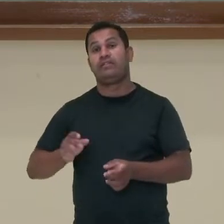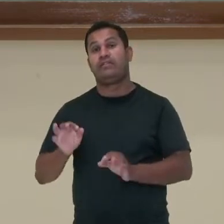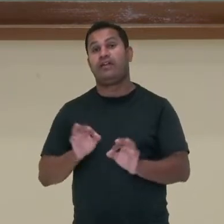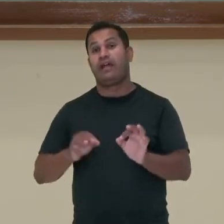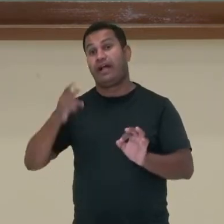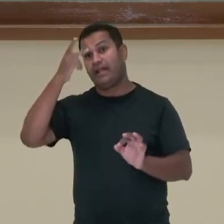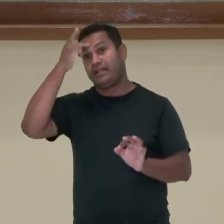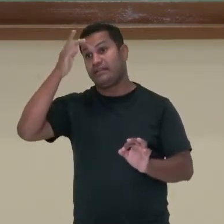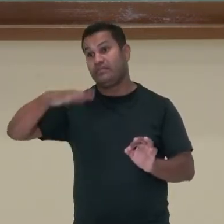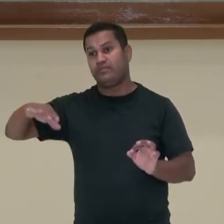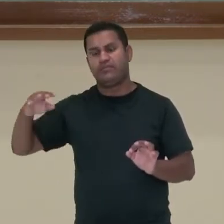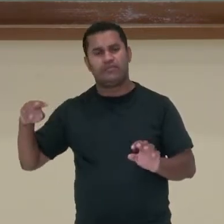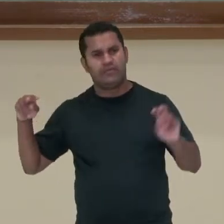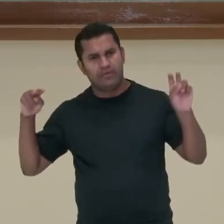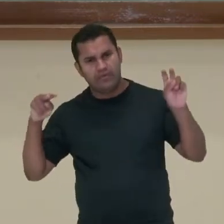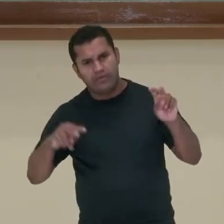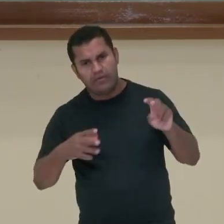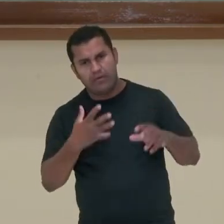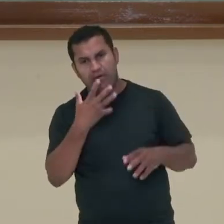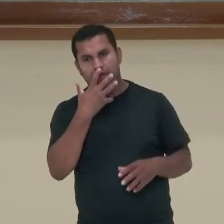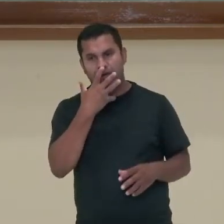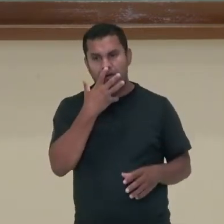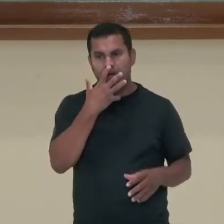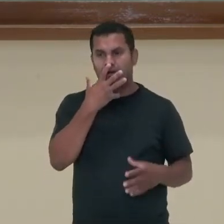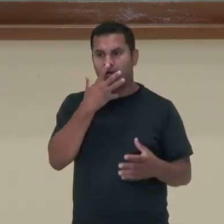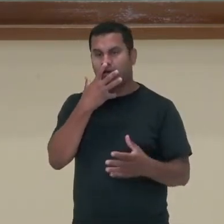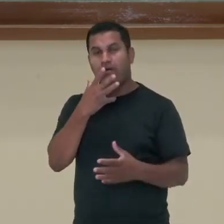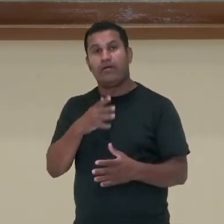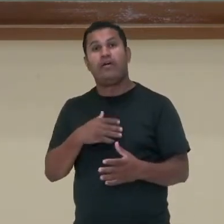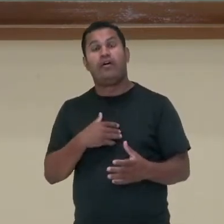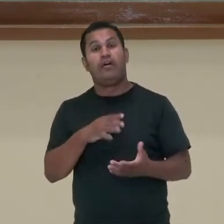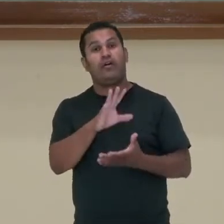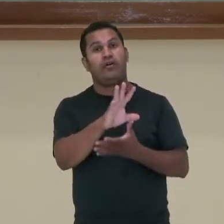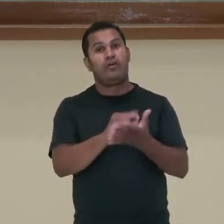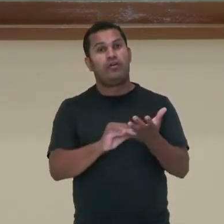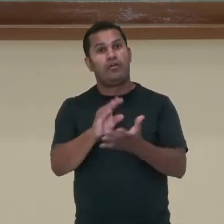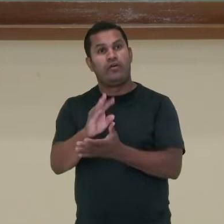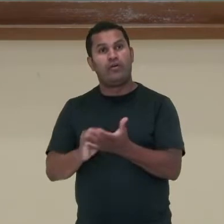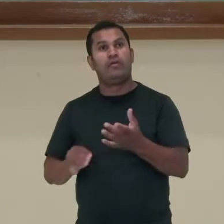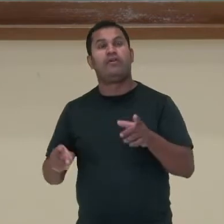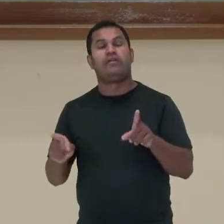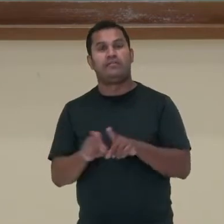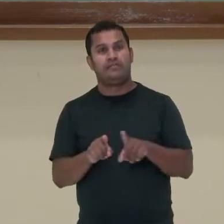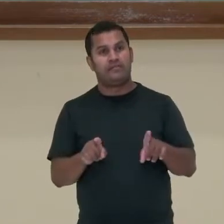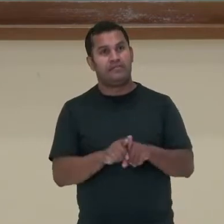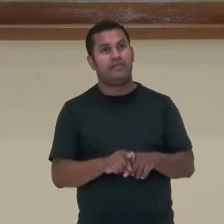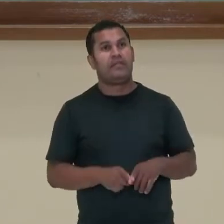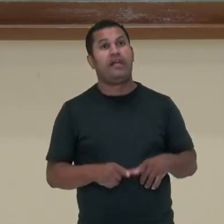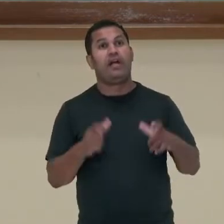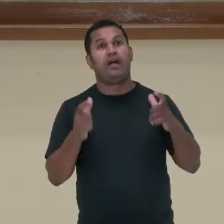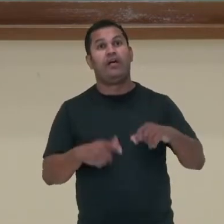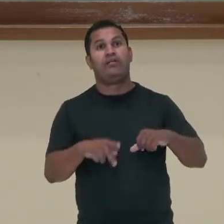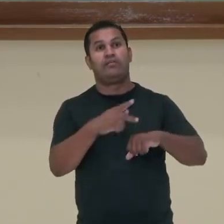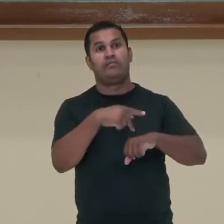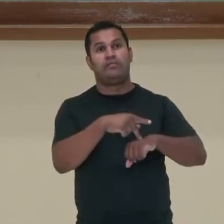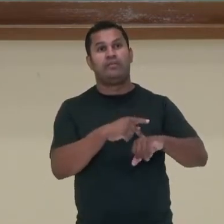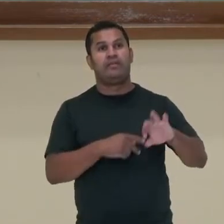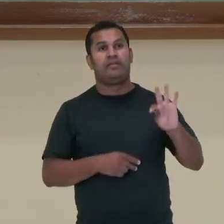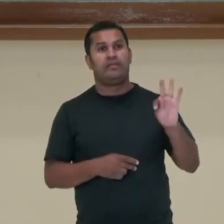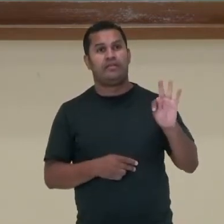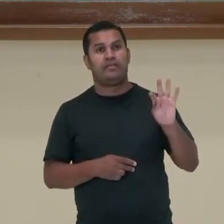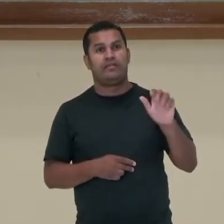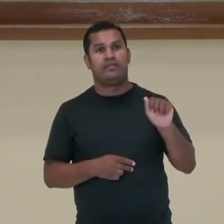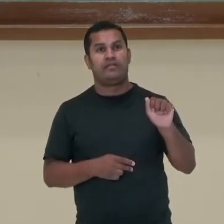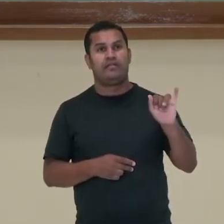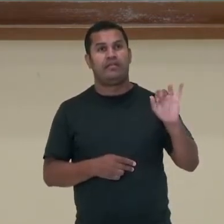lá, vem para a França novamente, começa a ver esses quadros, vai para o Tahiti também, lá ele começa a conhecer a estética, começa a produzir e